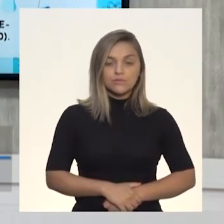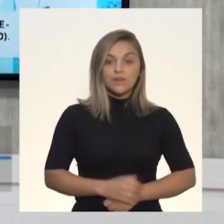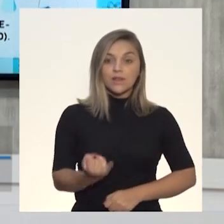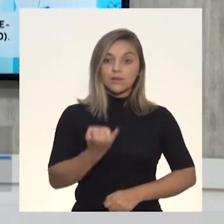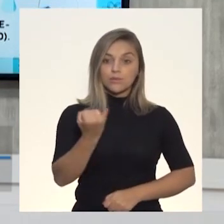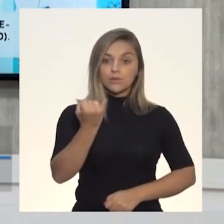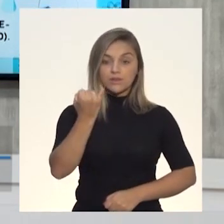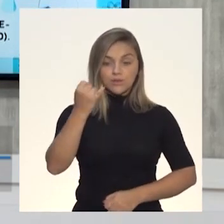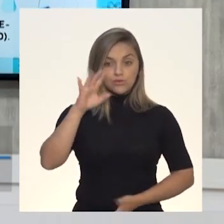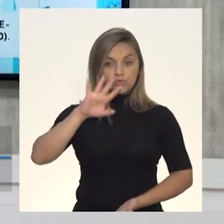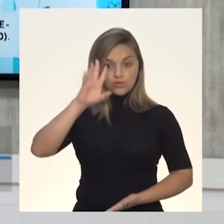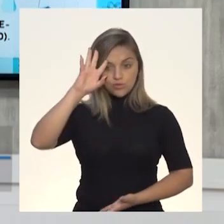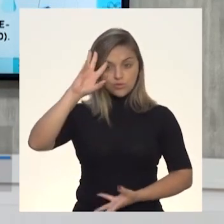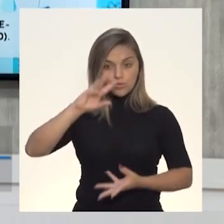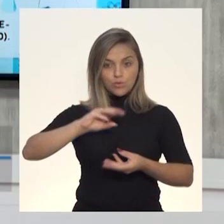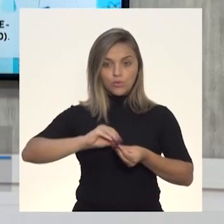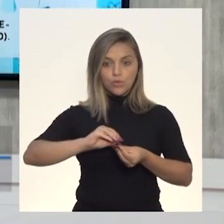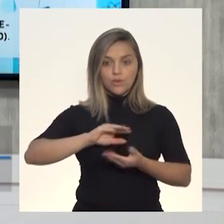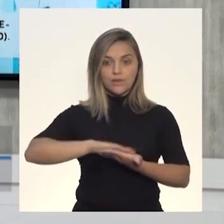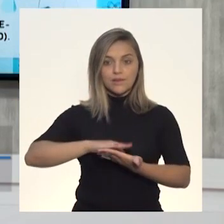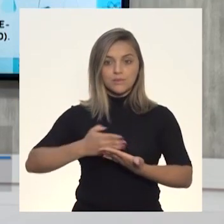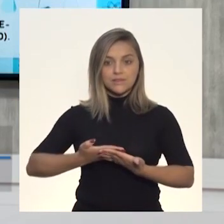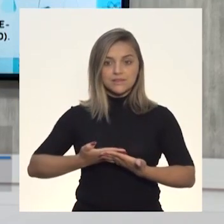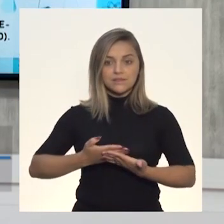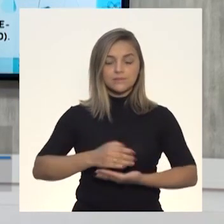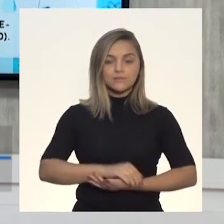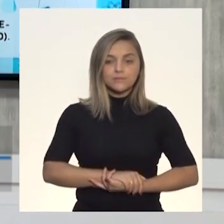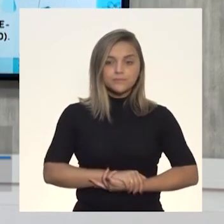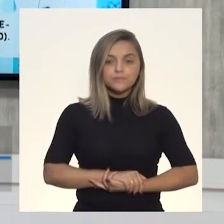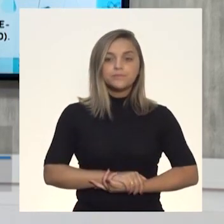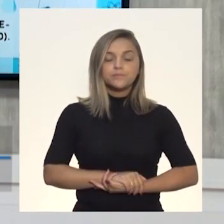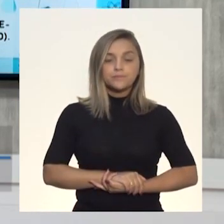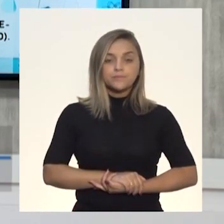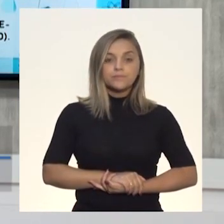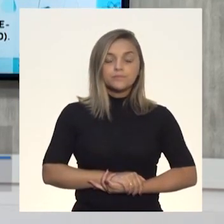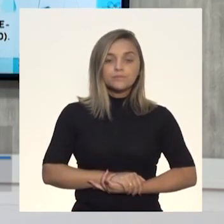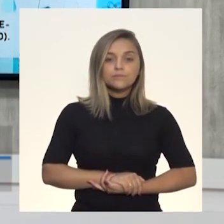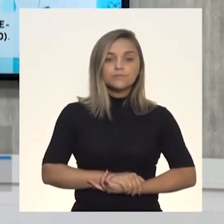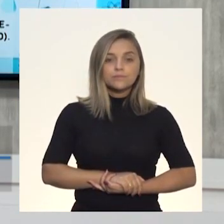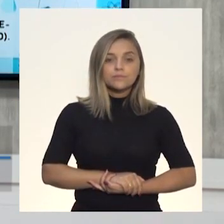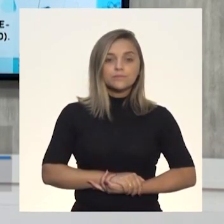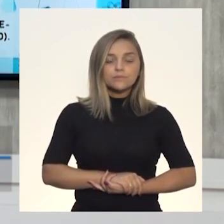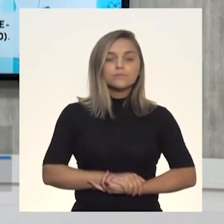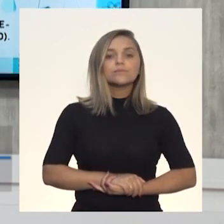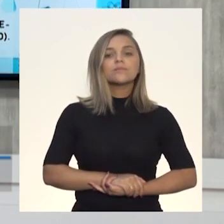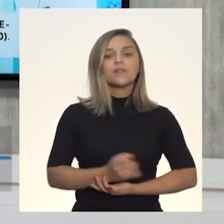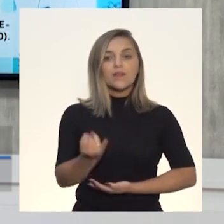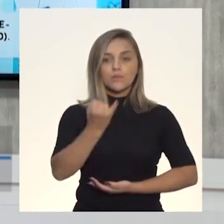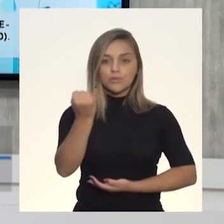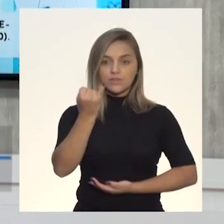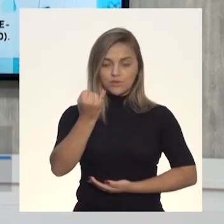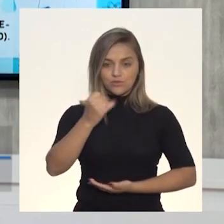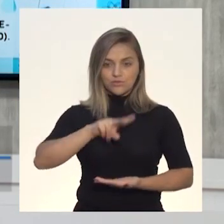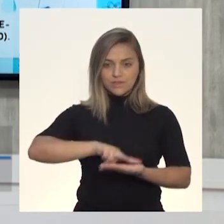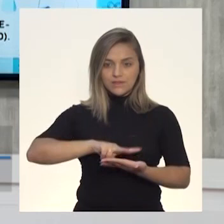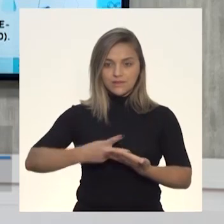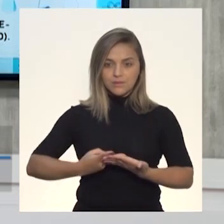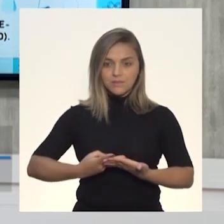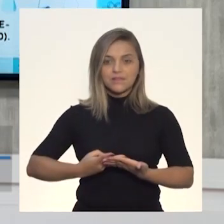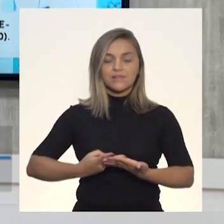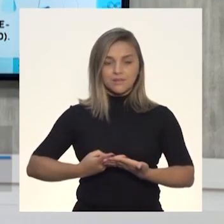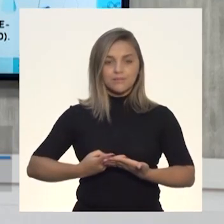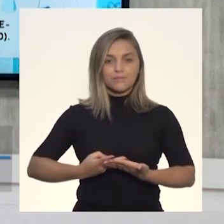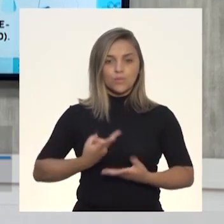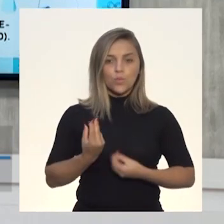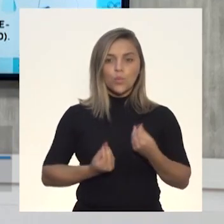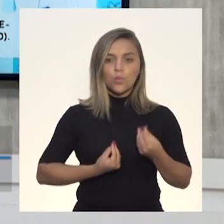2, interpretar os textos motivadores. Como é importante você ali aprender a interpretar esses textos.